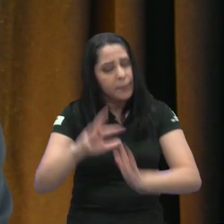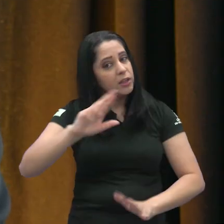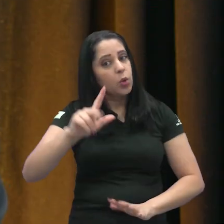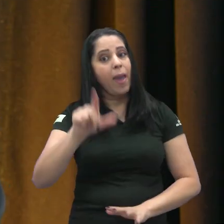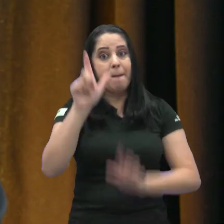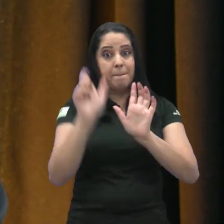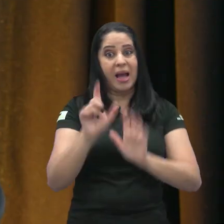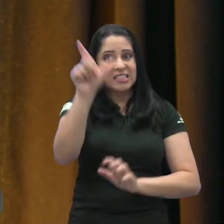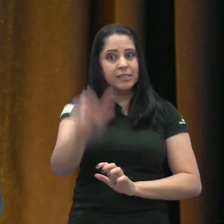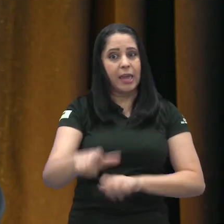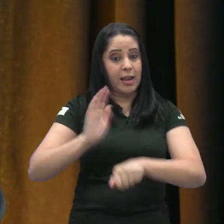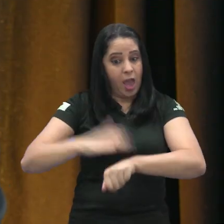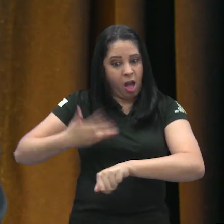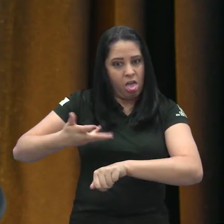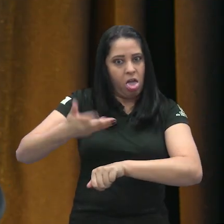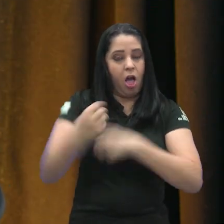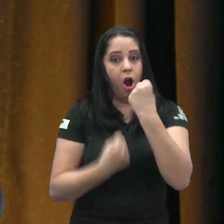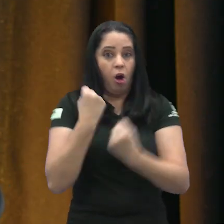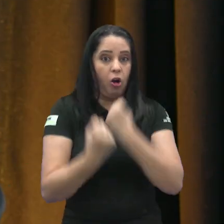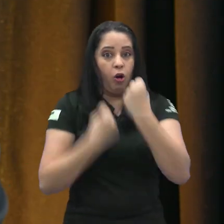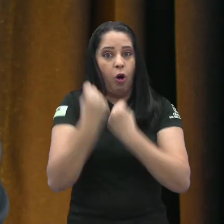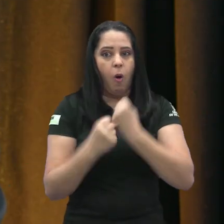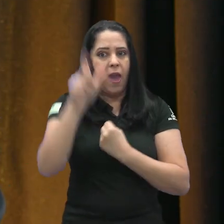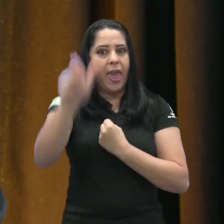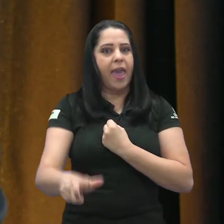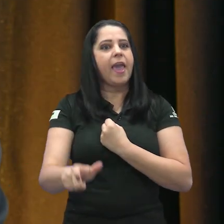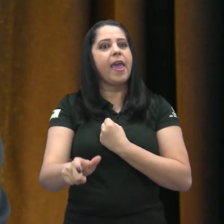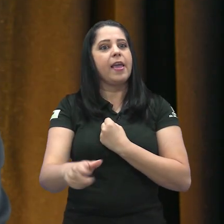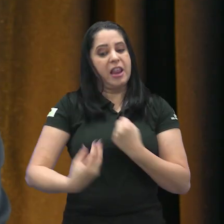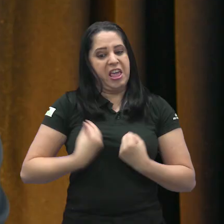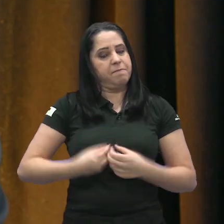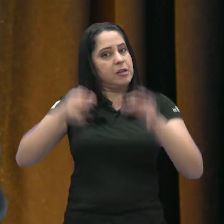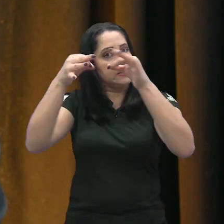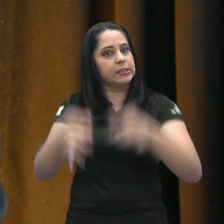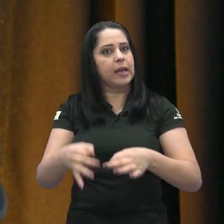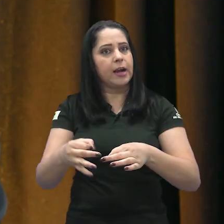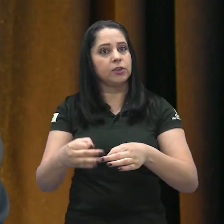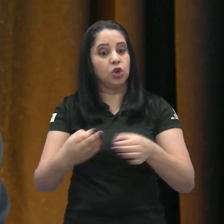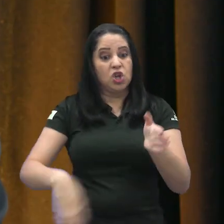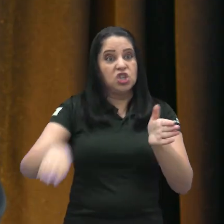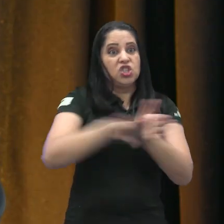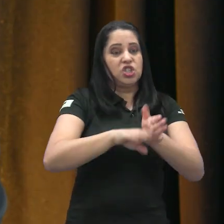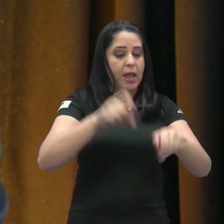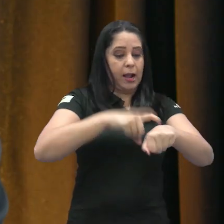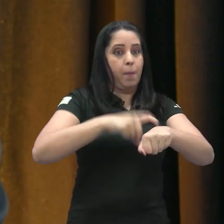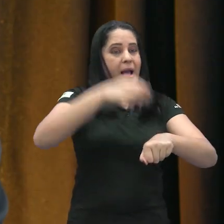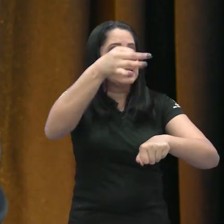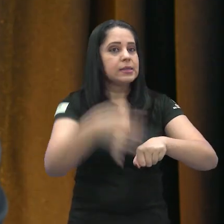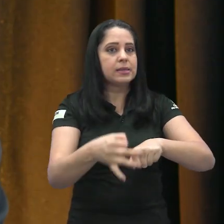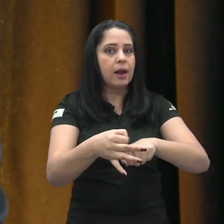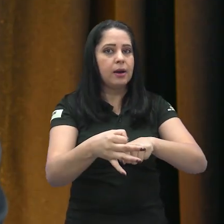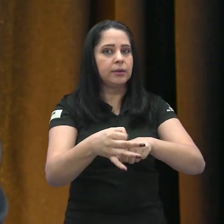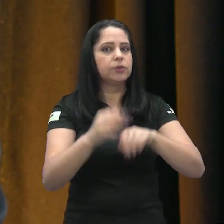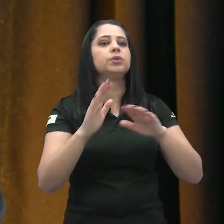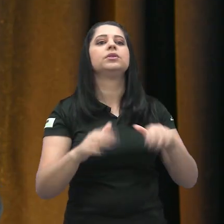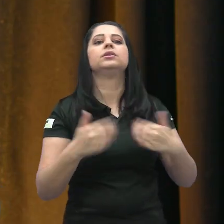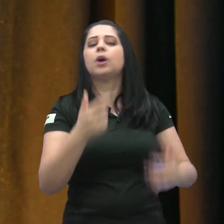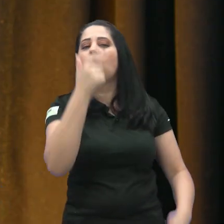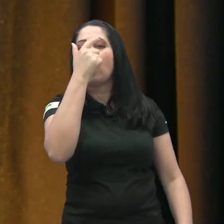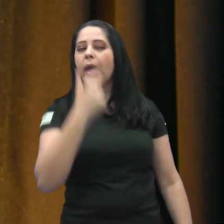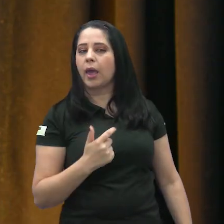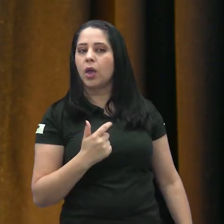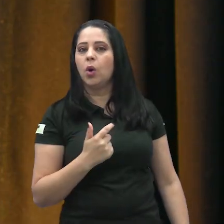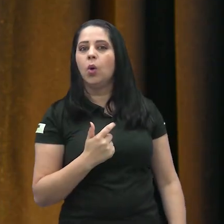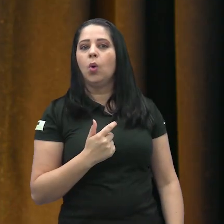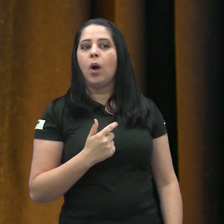o que ele faz? Ele corre, ele é disciplinado, Sim. ele é o primeiro que chega. Então, eu utilizo muito disso. Ou seja, eu sou